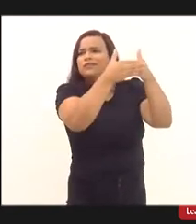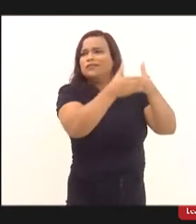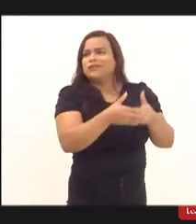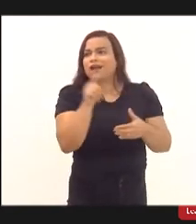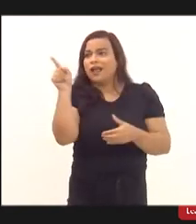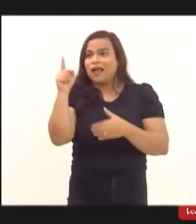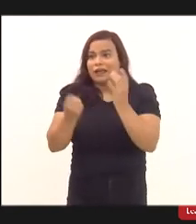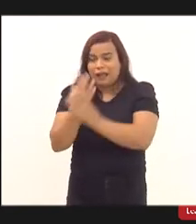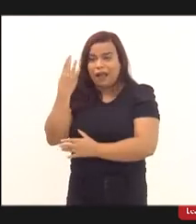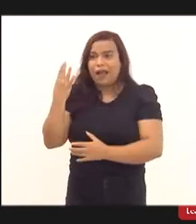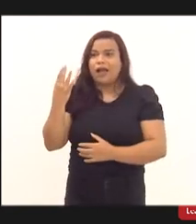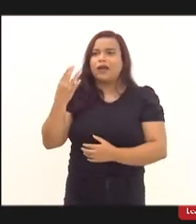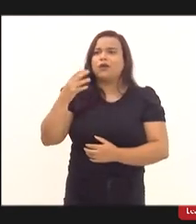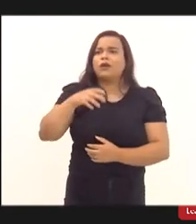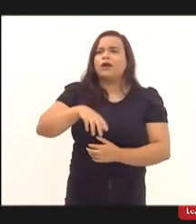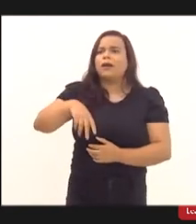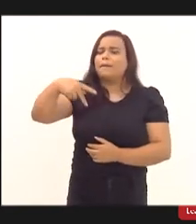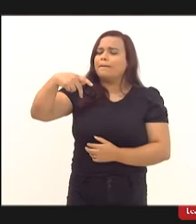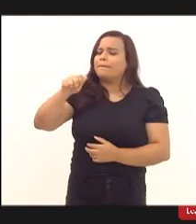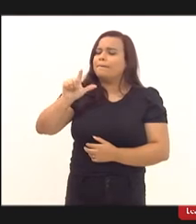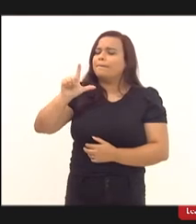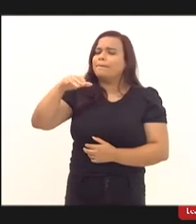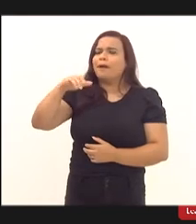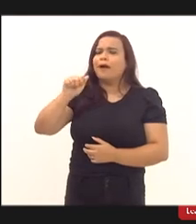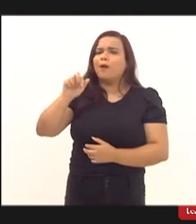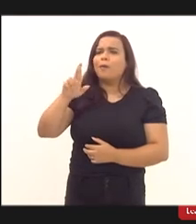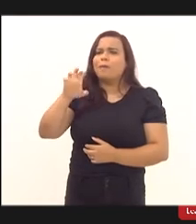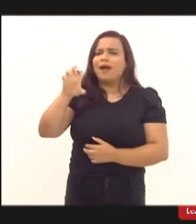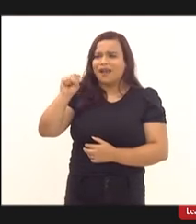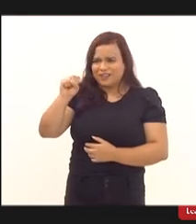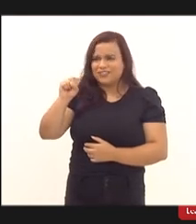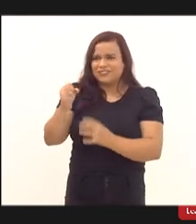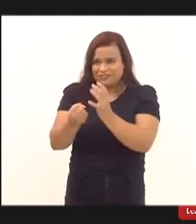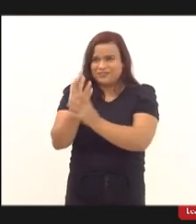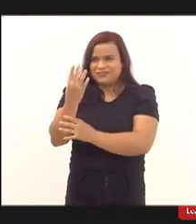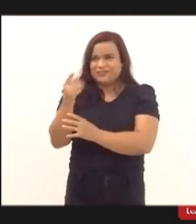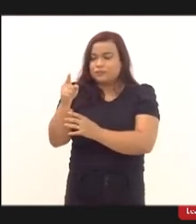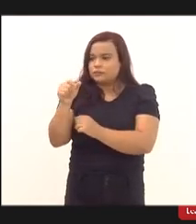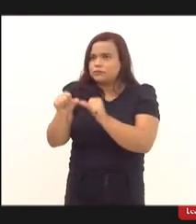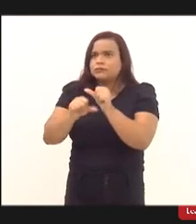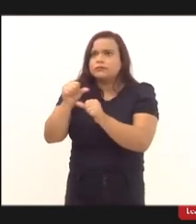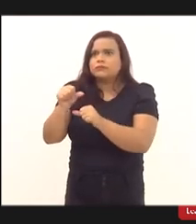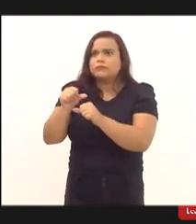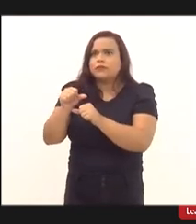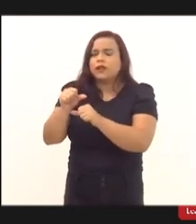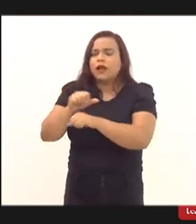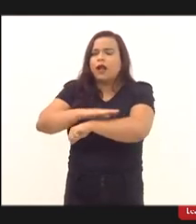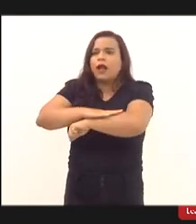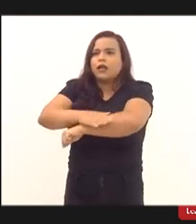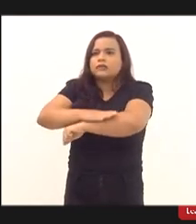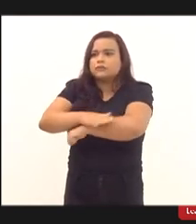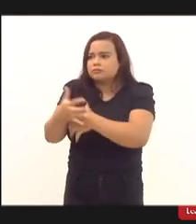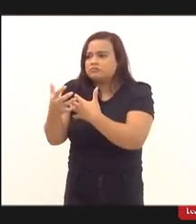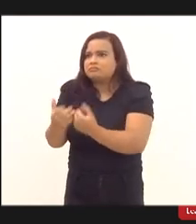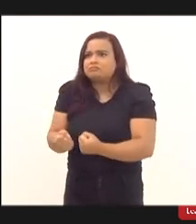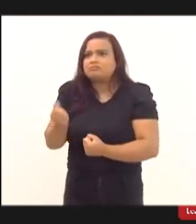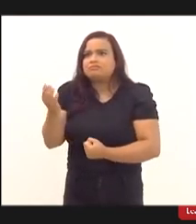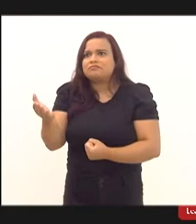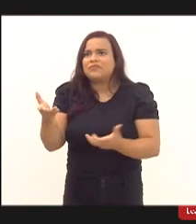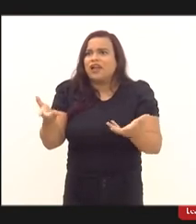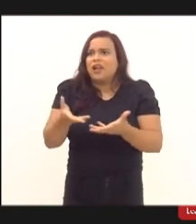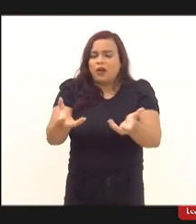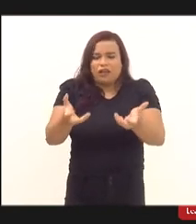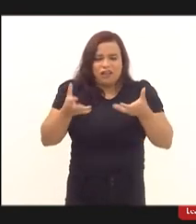numa Fundação Para o racismo e agora também querem calar vozes históricas Fnac com a sua história